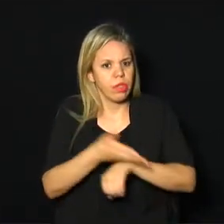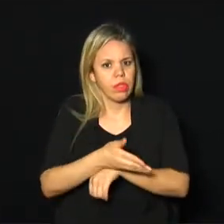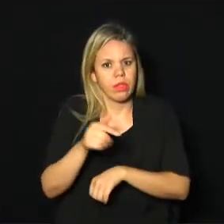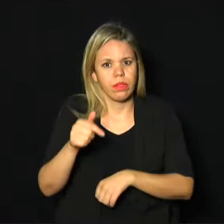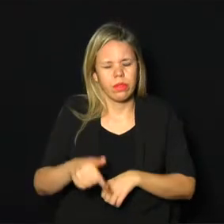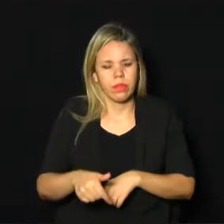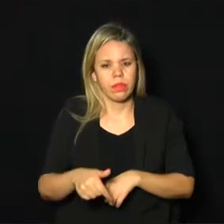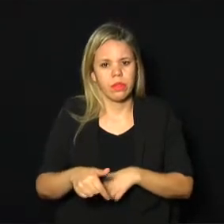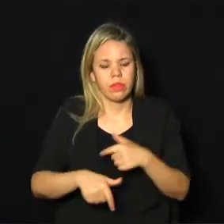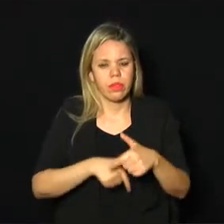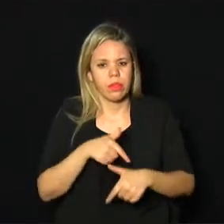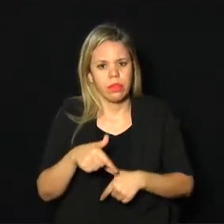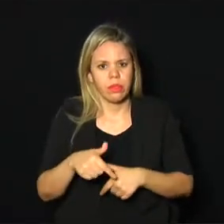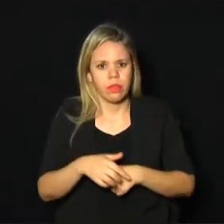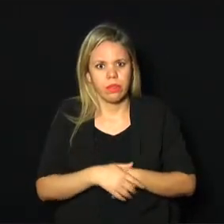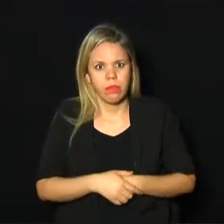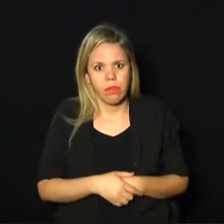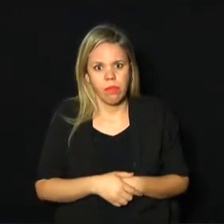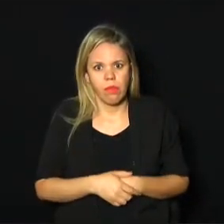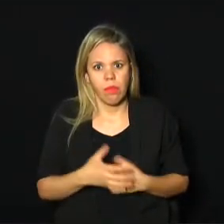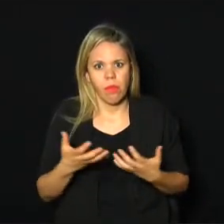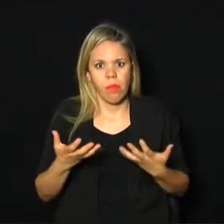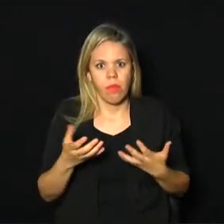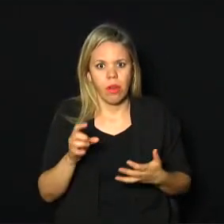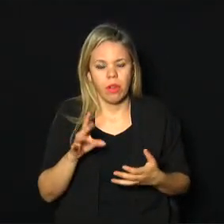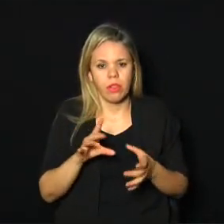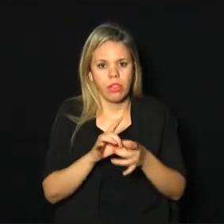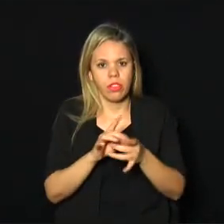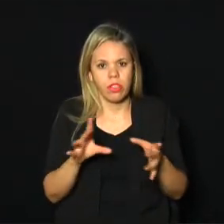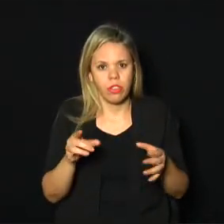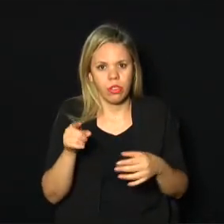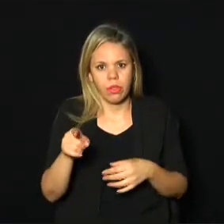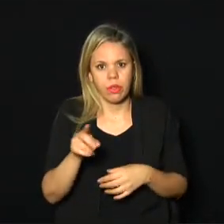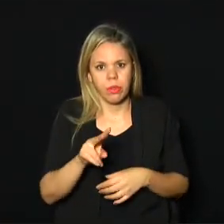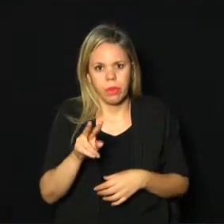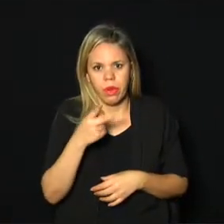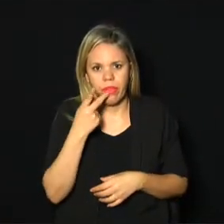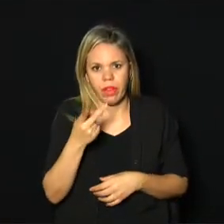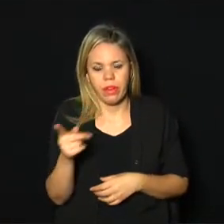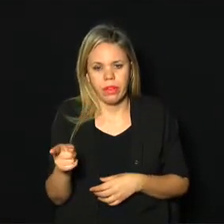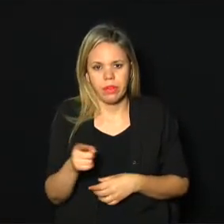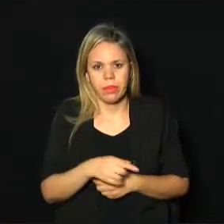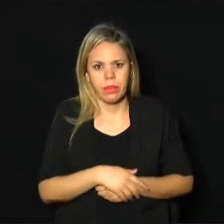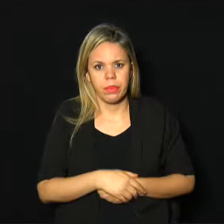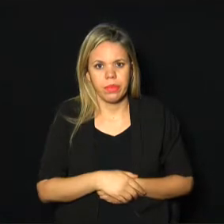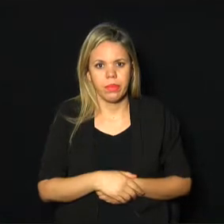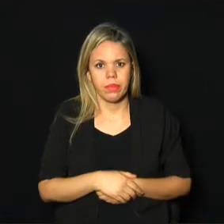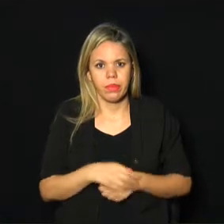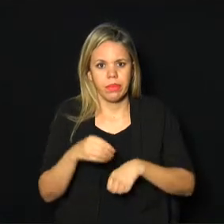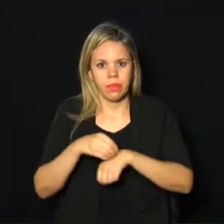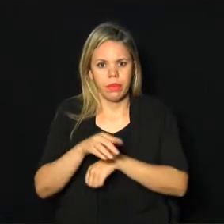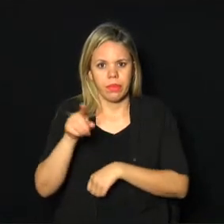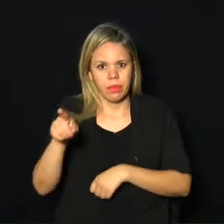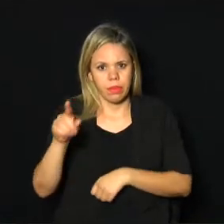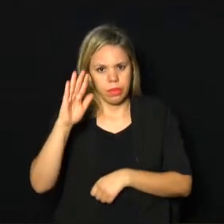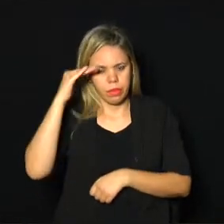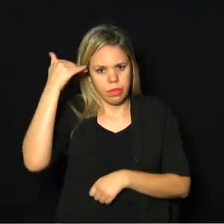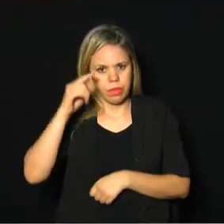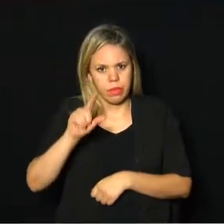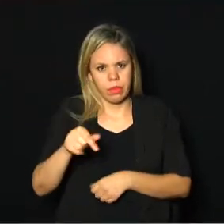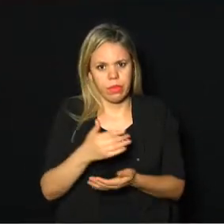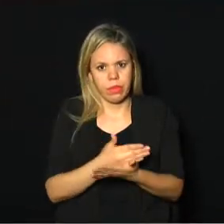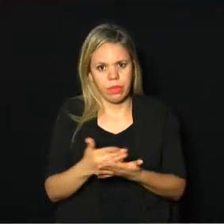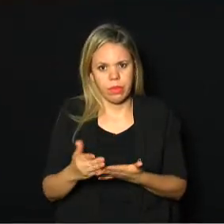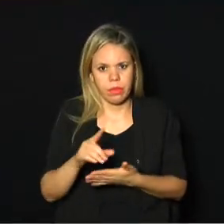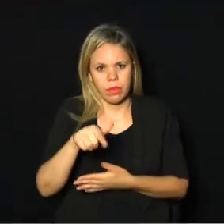numa atividade, eu quero só deixar para ti o seguinte. Então eu vou fazer o seguinte, Pedro, eu passo a palavra para você, você faz suas